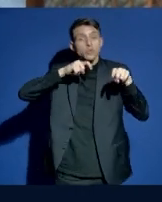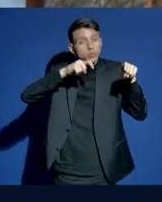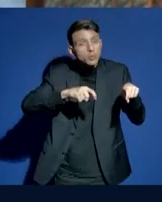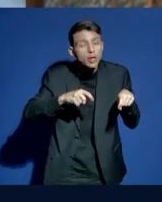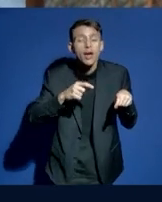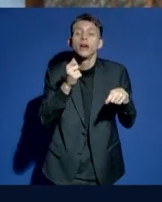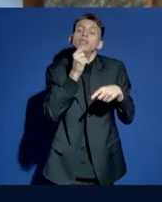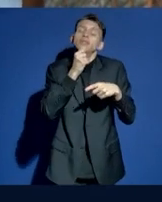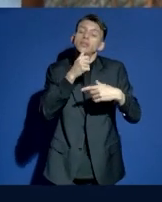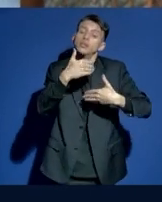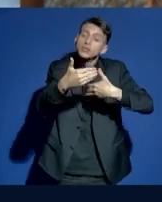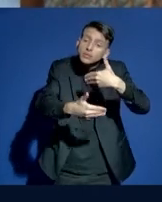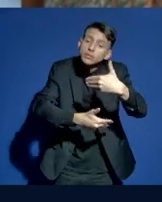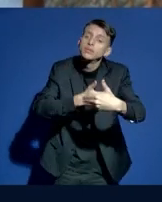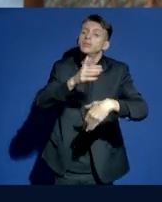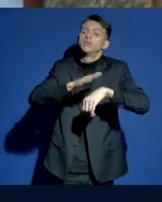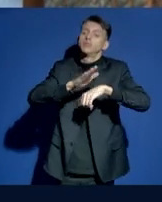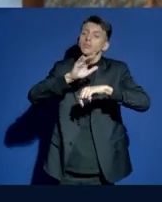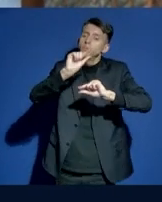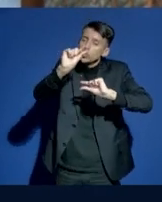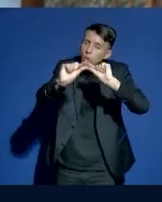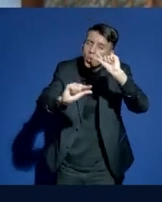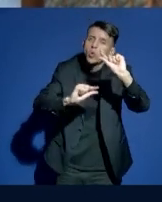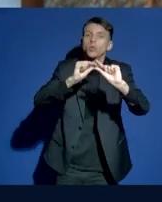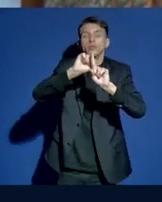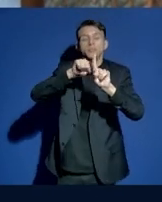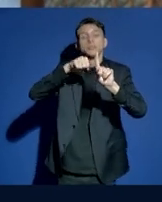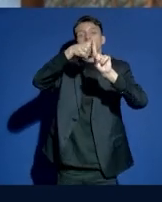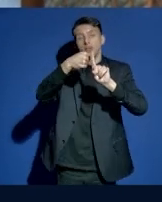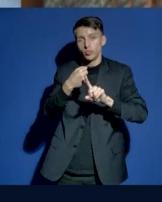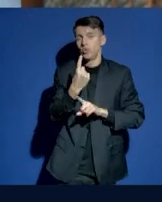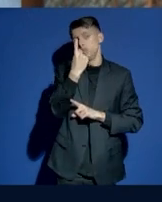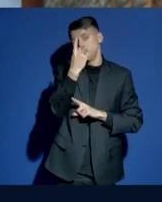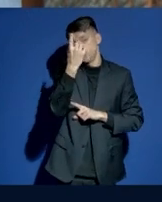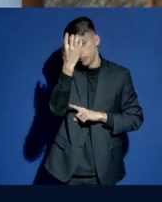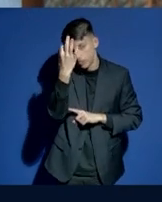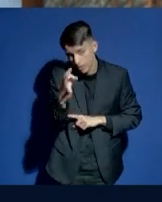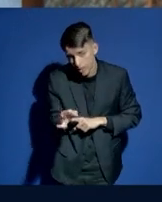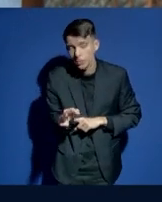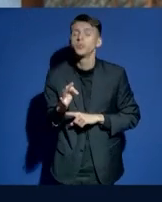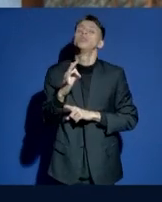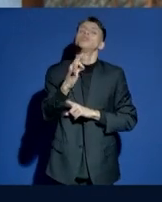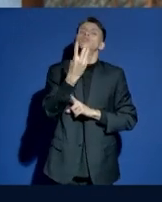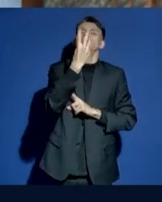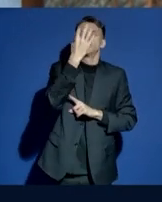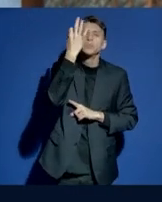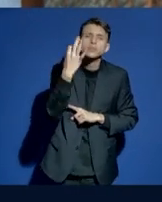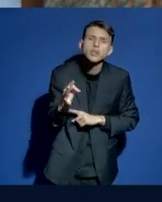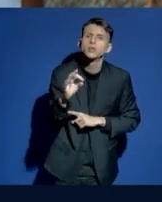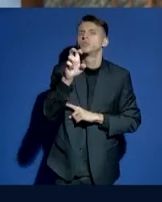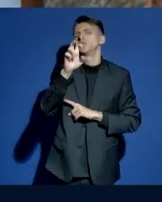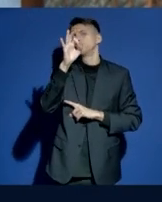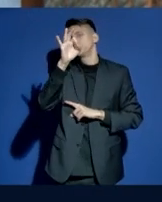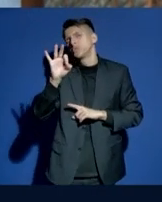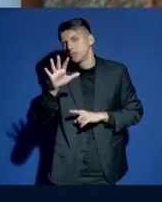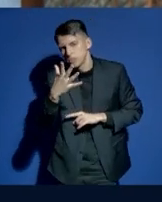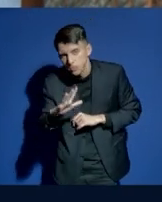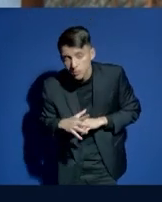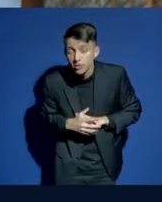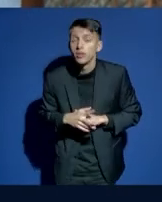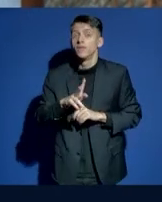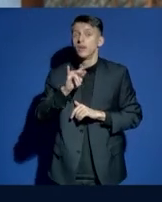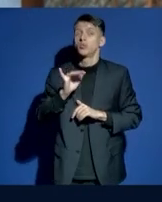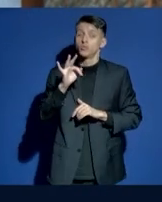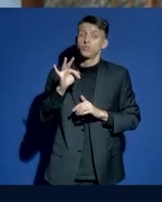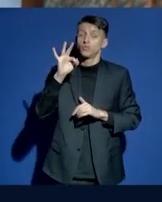a gente vai somando pequenas coisas em pequenos impactos 1%, 5%, 3%, que lá no final na última linha fazem